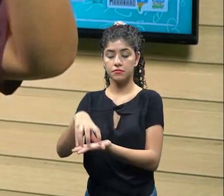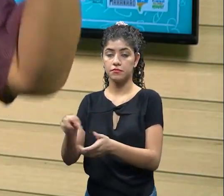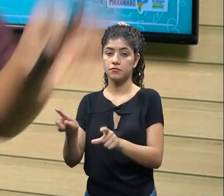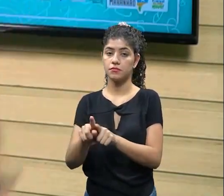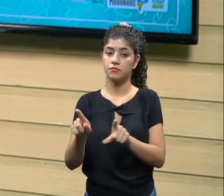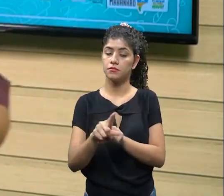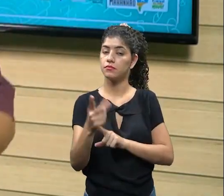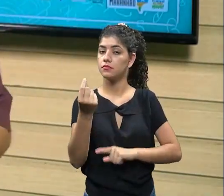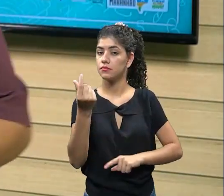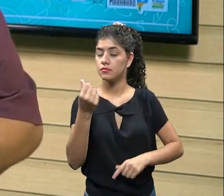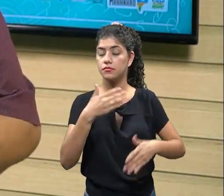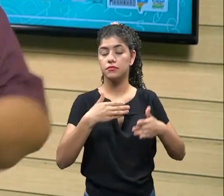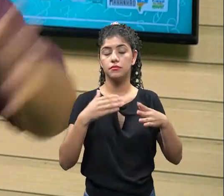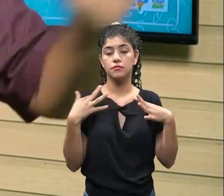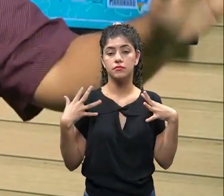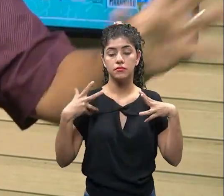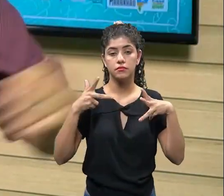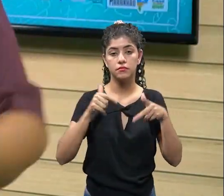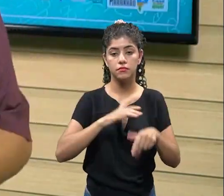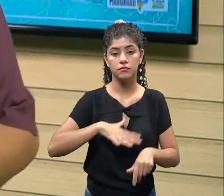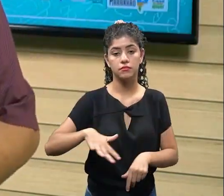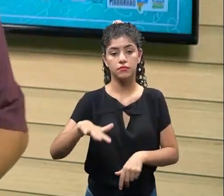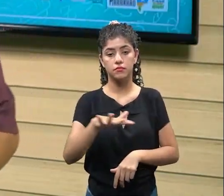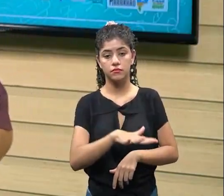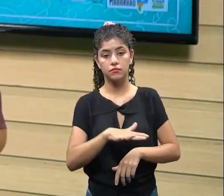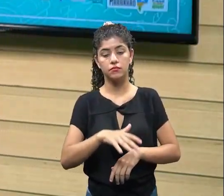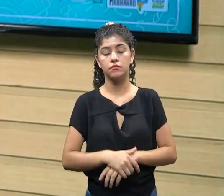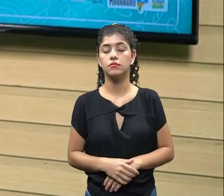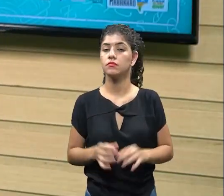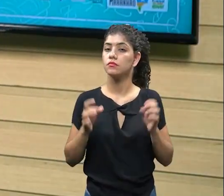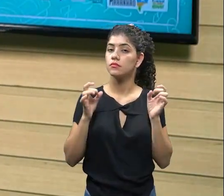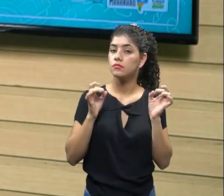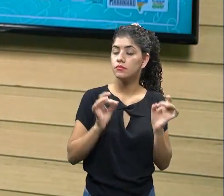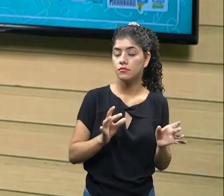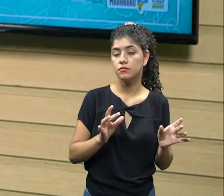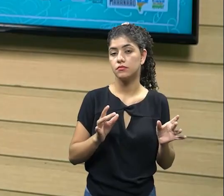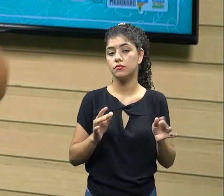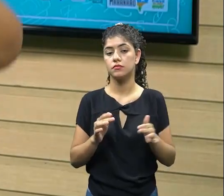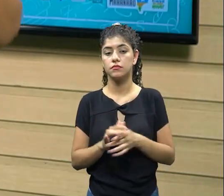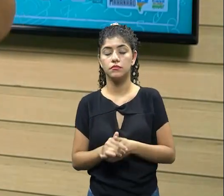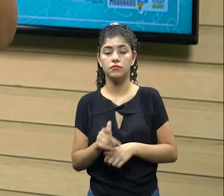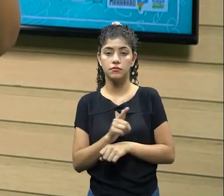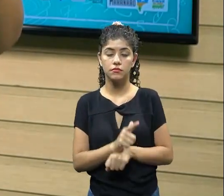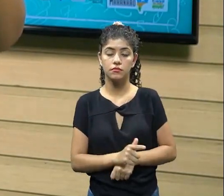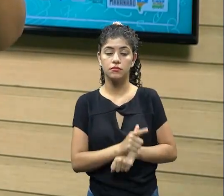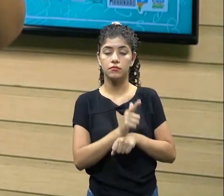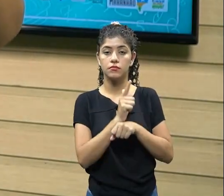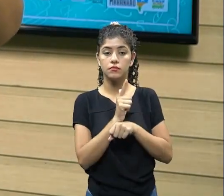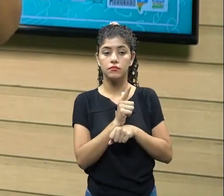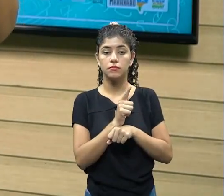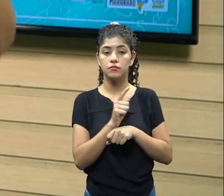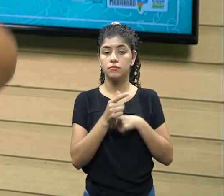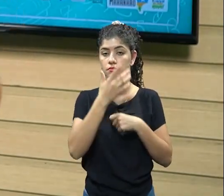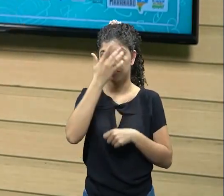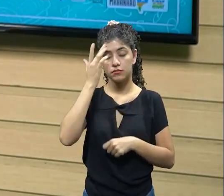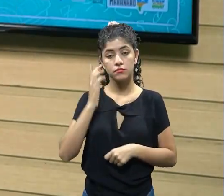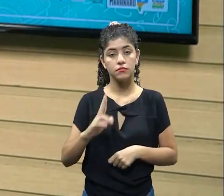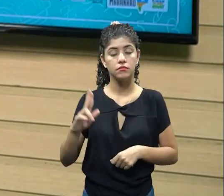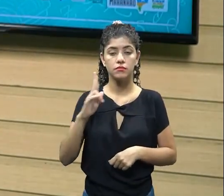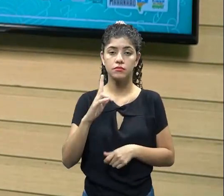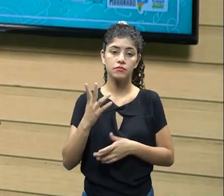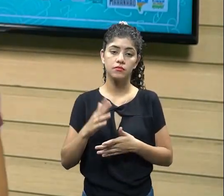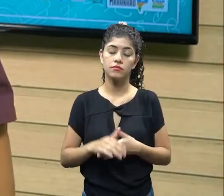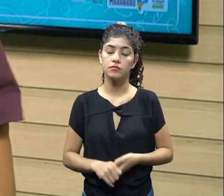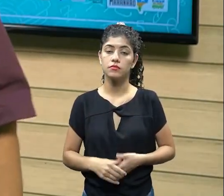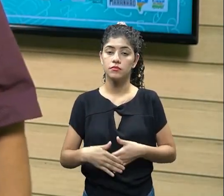está envolvido em todas as áreas, tanto marketing, como de vendas, como gestão de clientes e assim